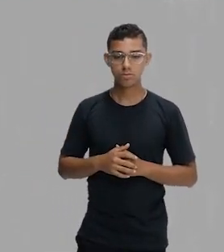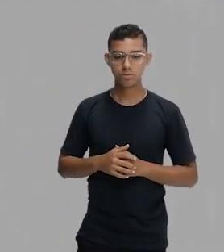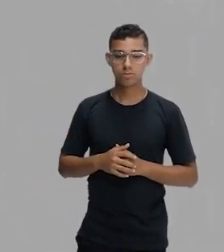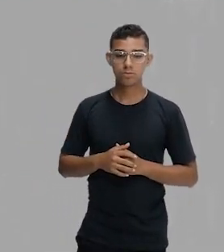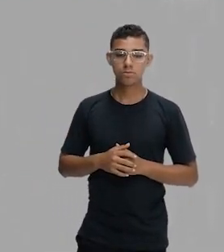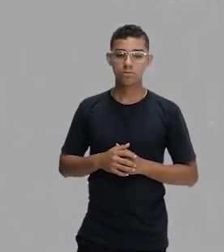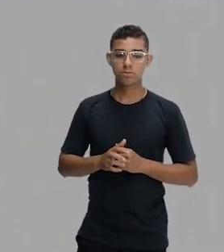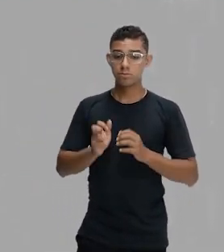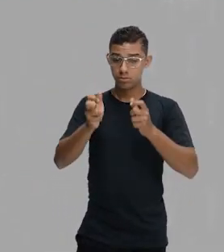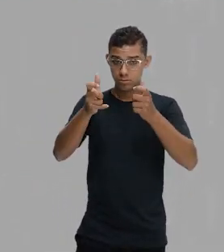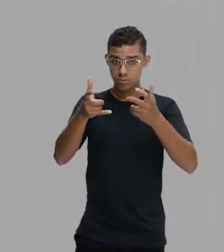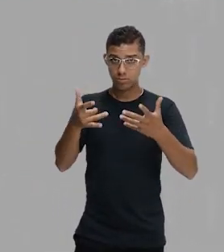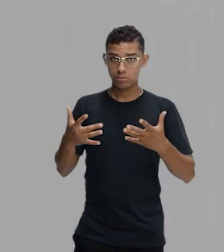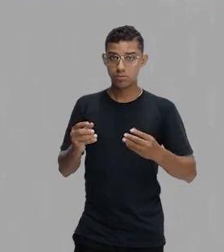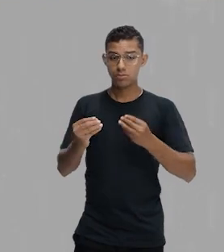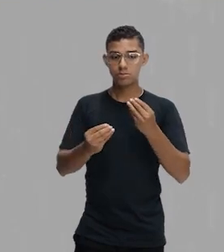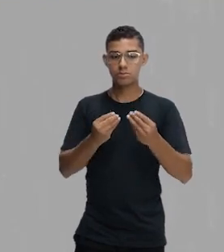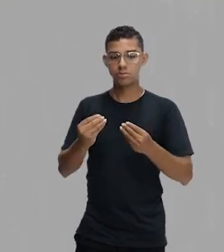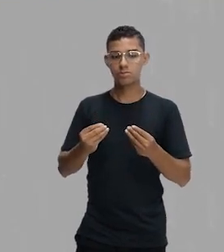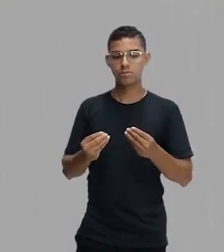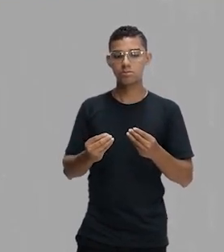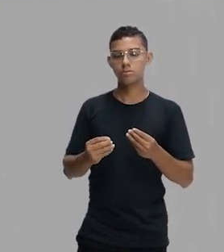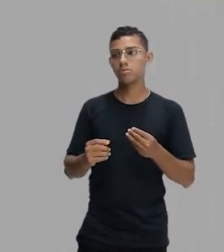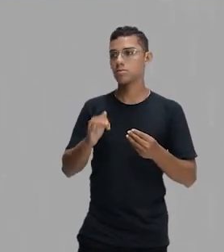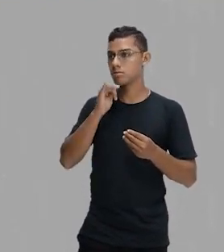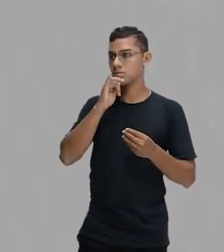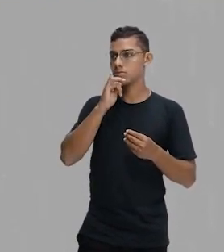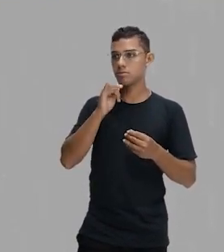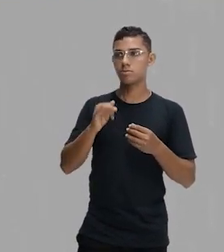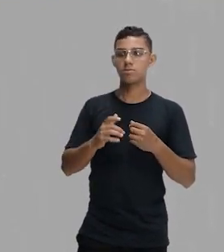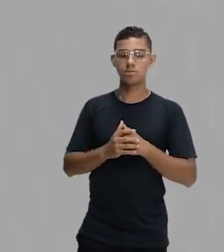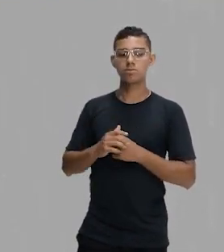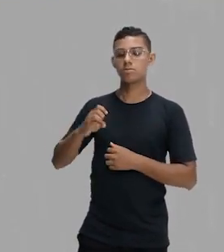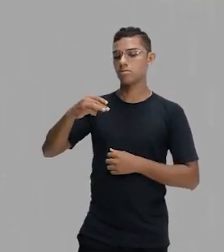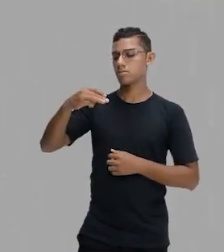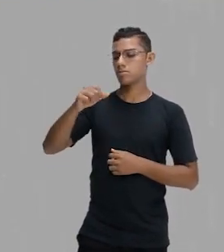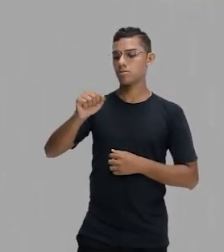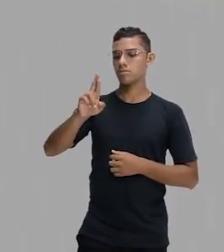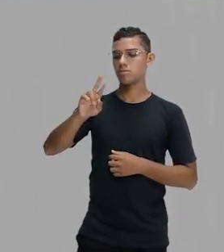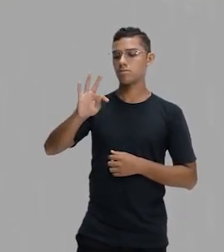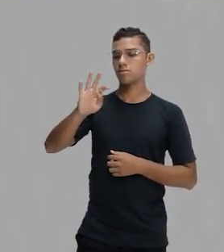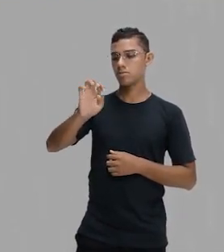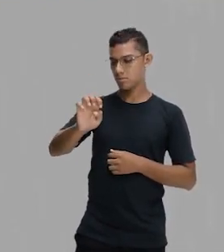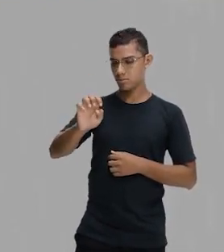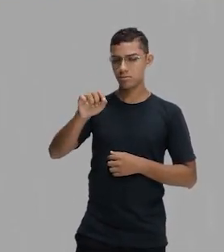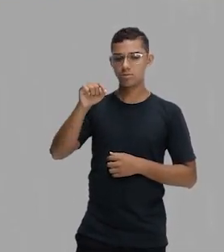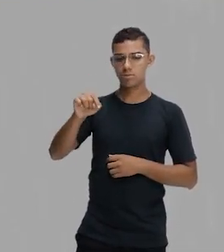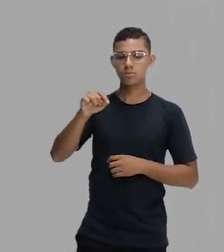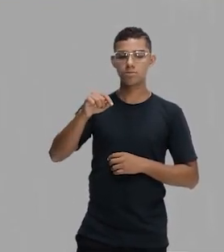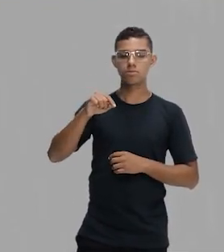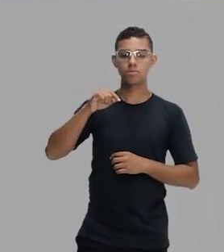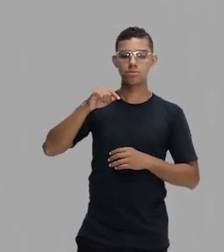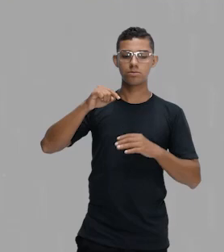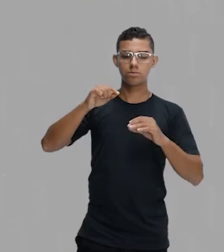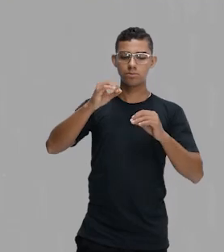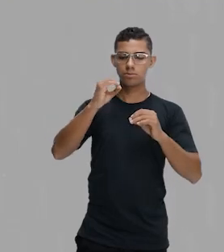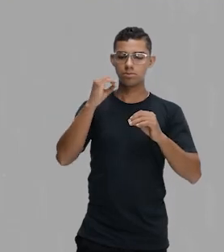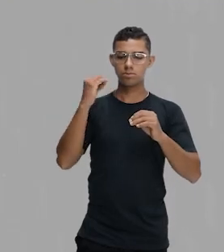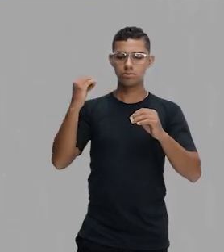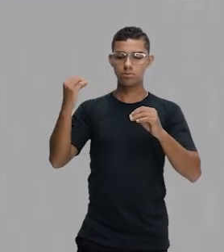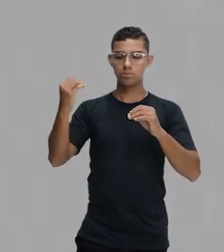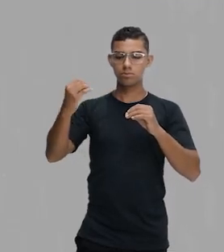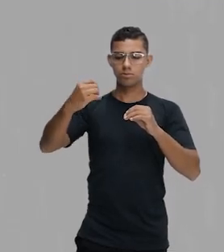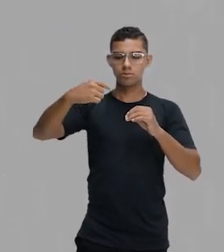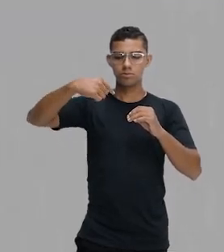retrógrado é explicado com um sistema de epiciclos, ou seja, Marte, naquela situação, ele gira, né, assim Ptolomeu